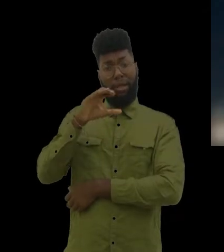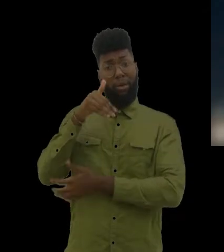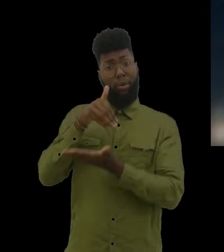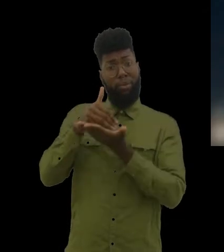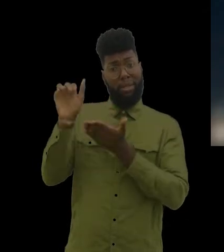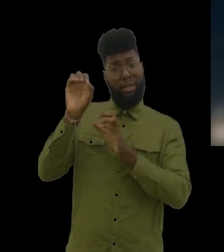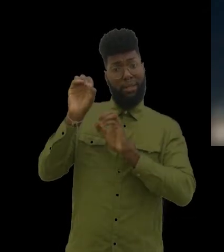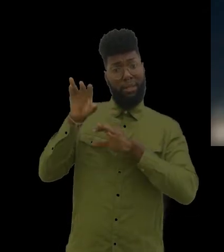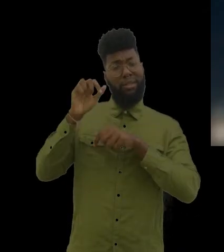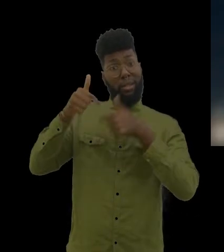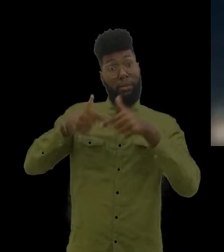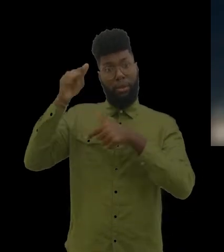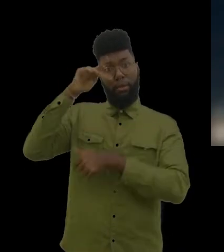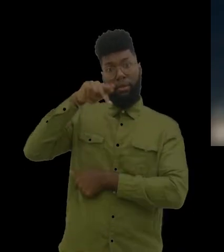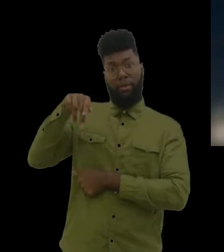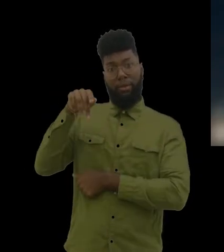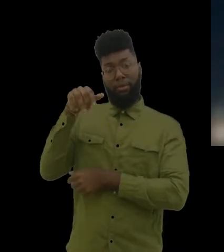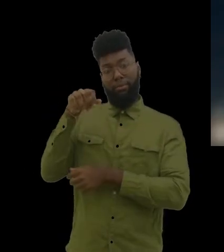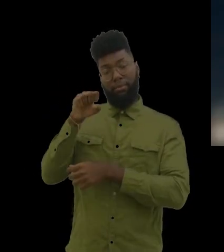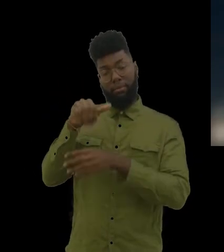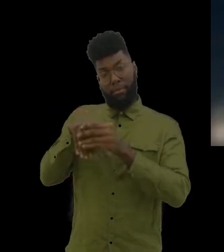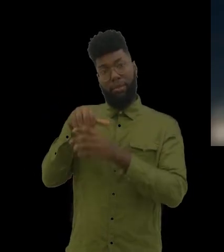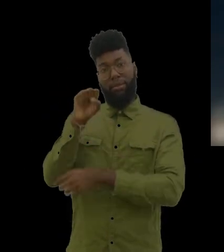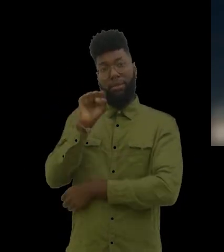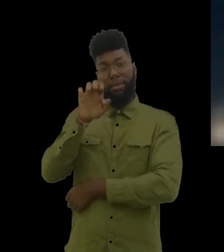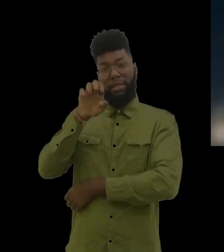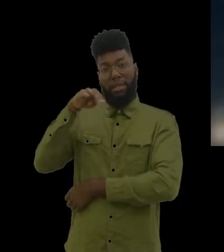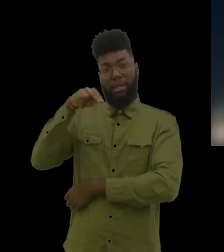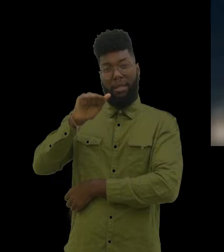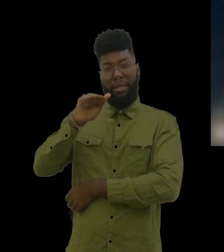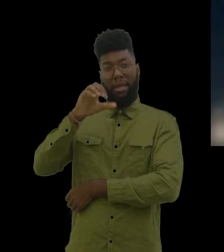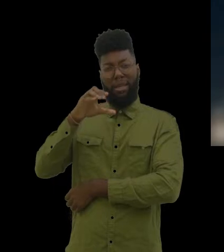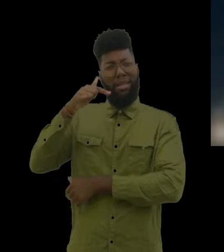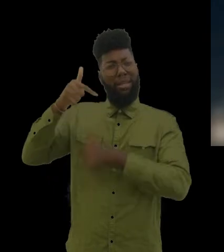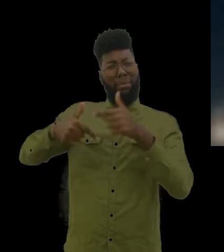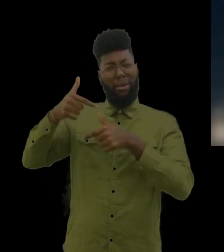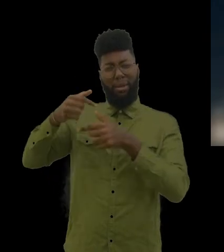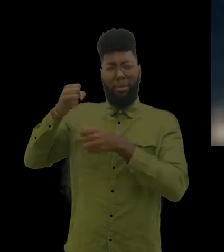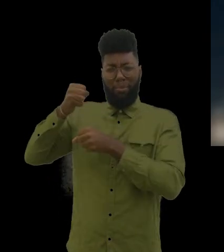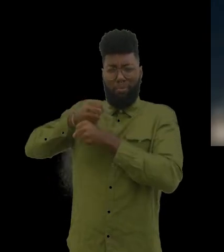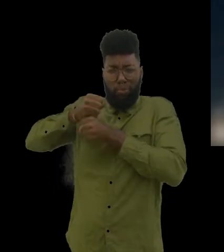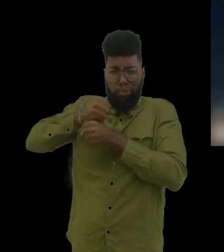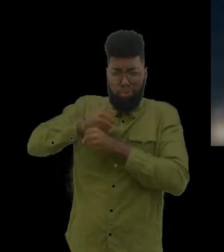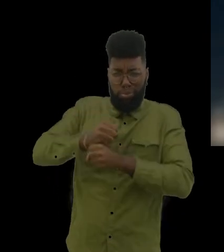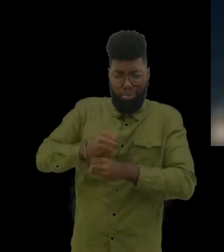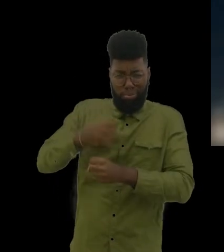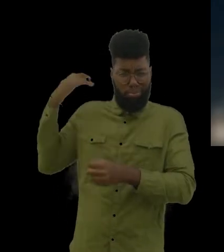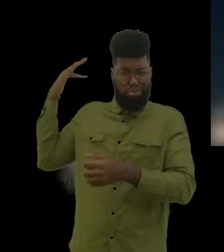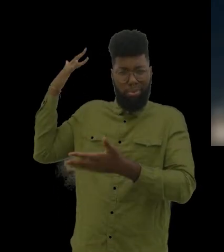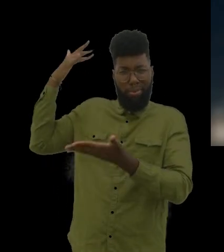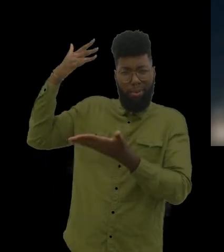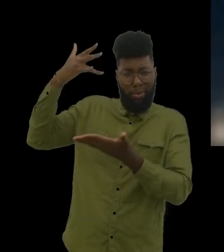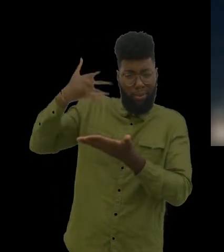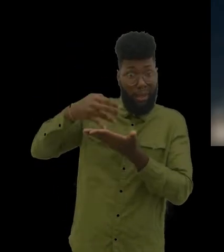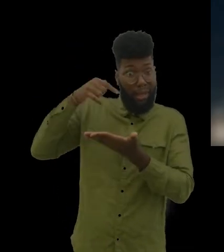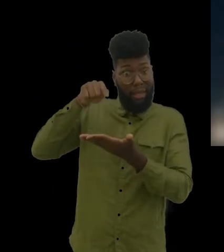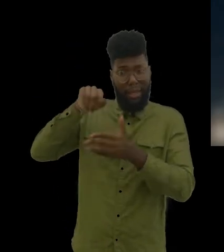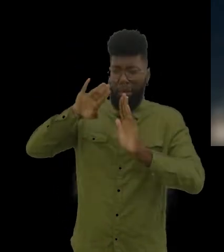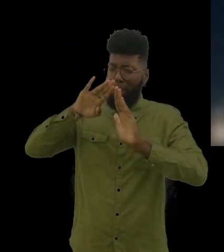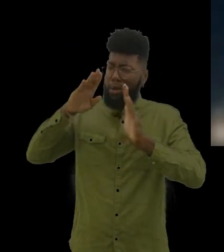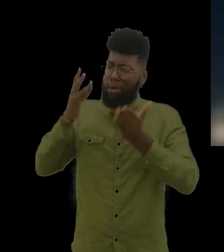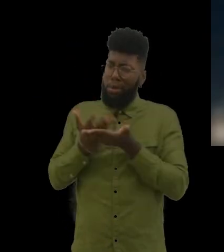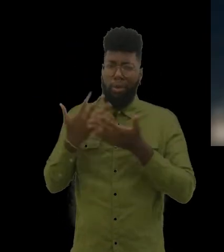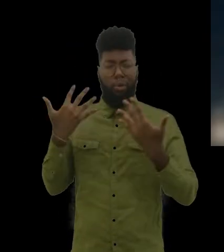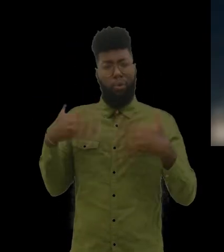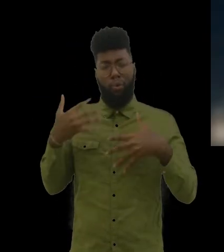também no Senac. Fiquei bastante tempo lá, foi uma grande escola para mim, o Senac, e abriu muitas portas.